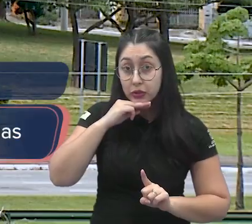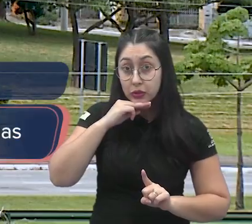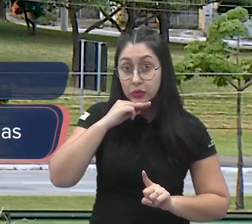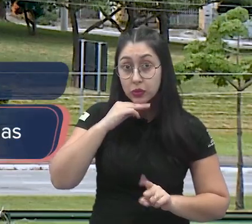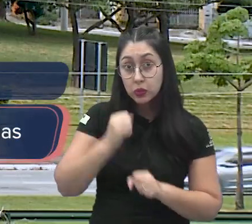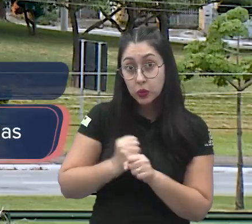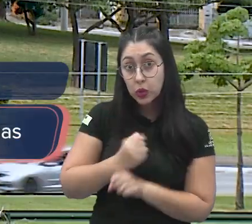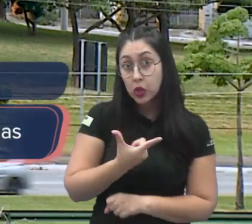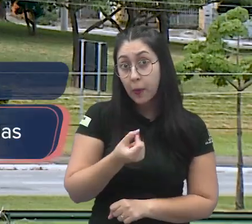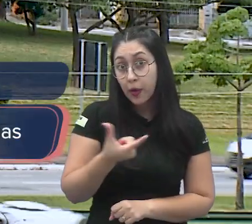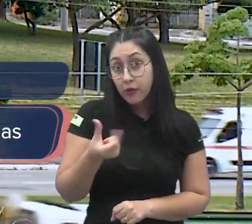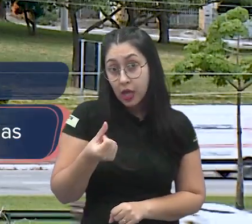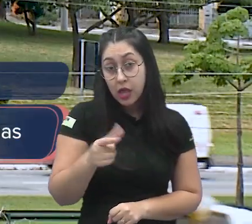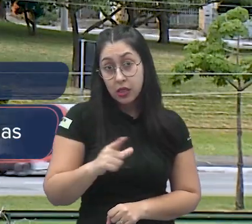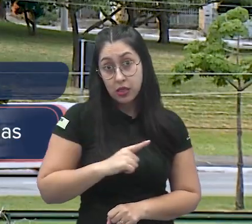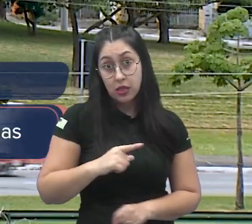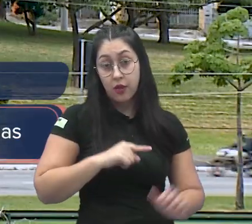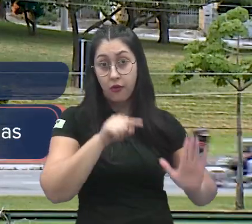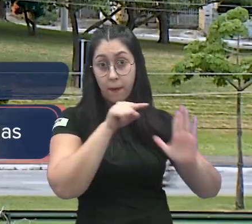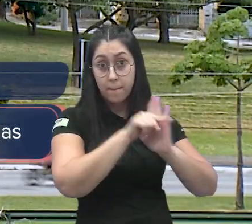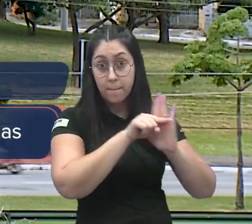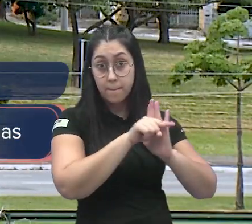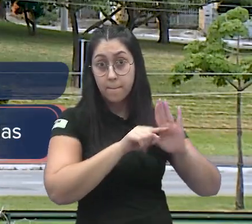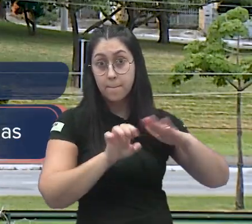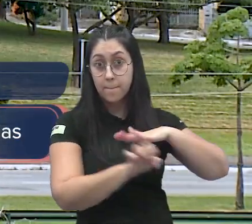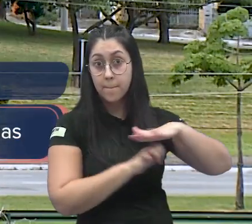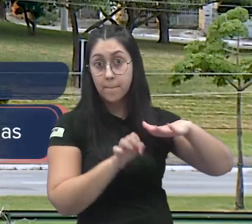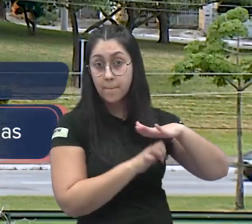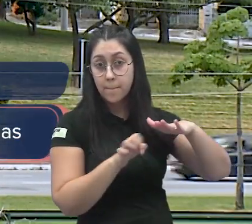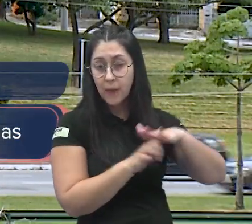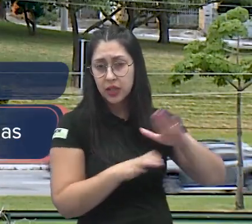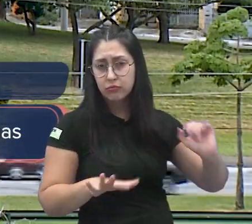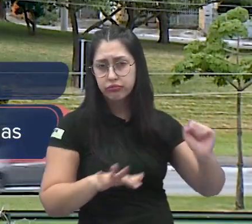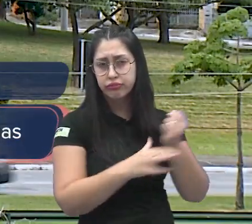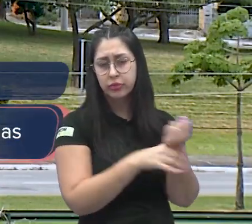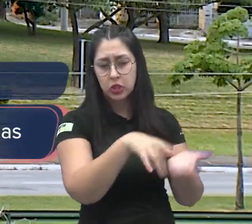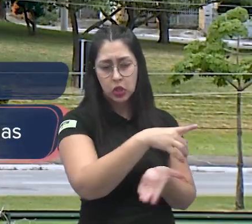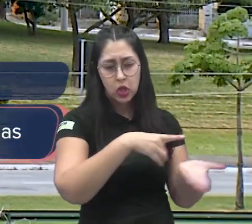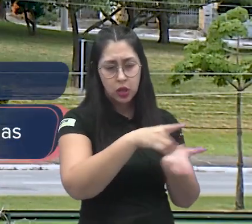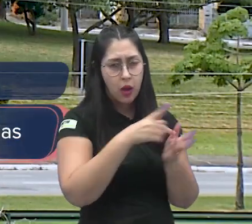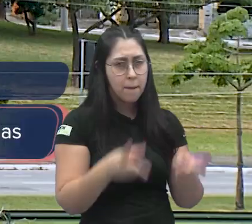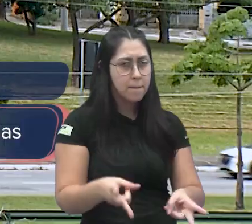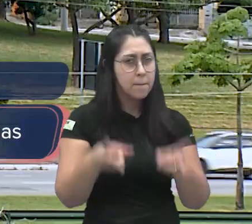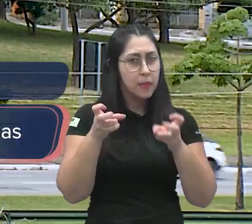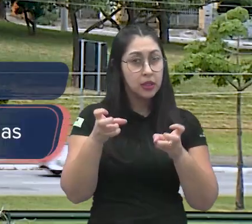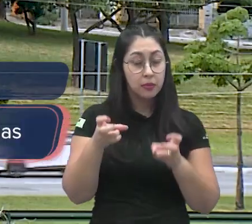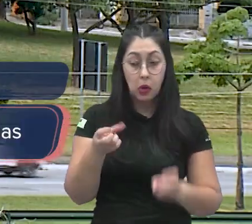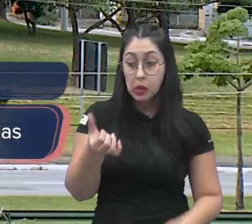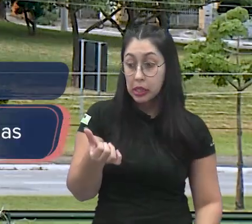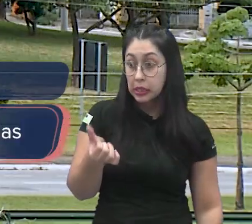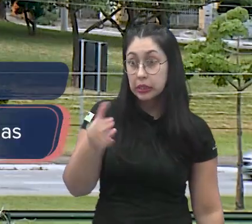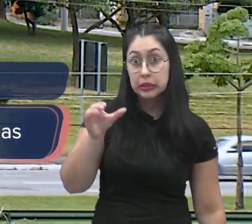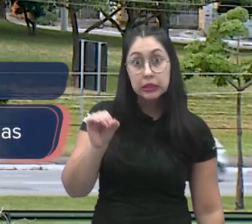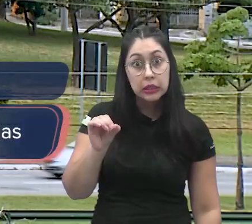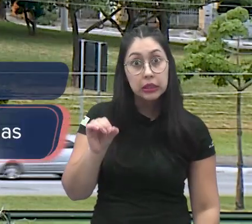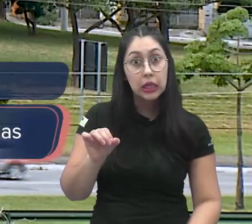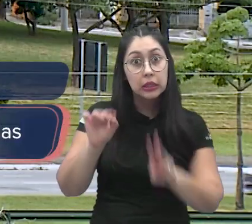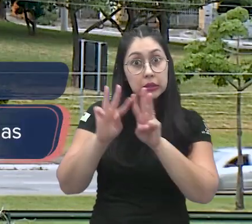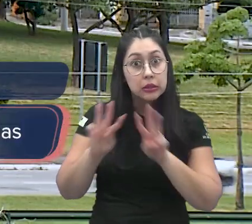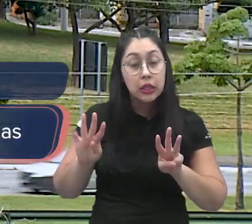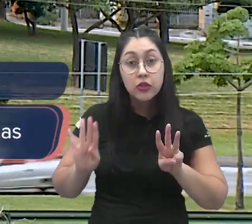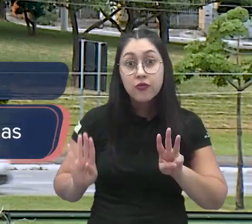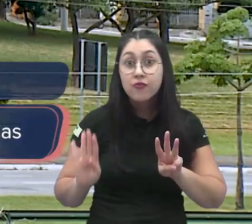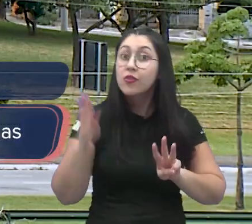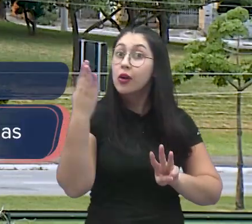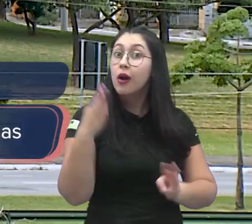para a gente ter uma ideia, em março desse ano, uma pesquisa feita por uma empresa de segurança digital identificou que 60